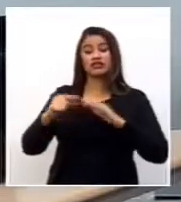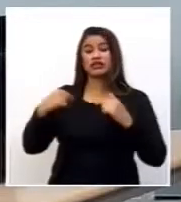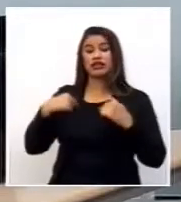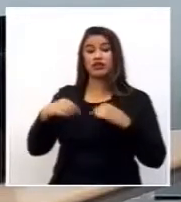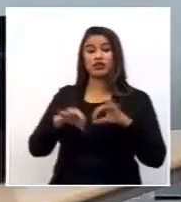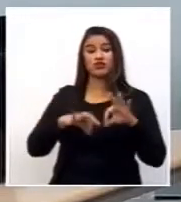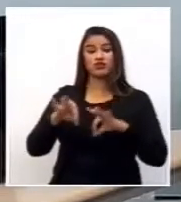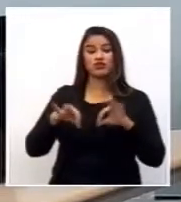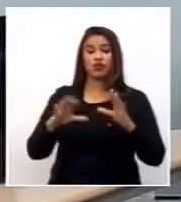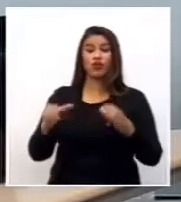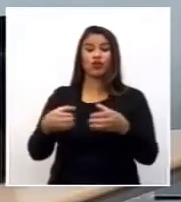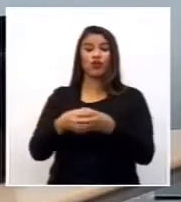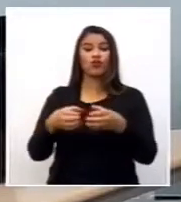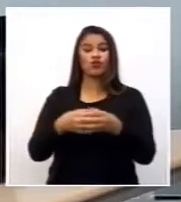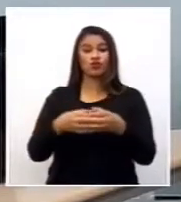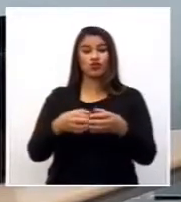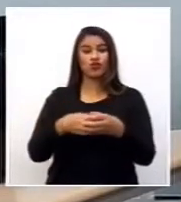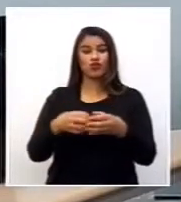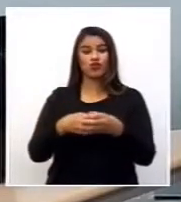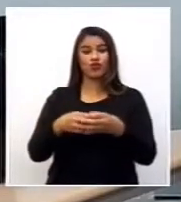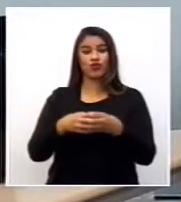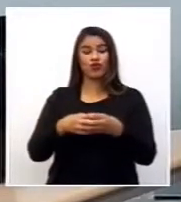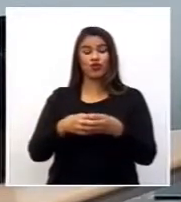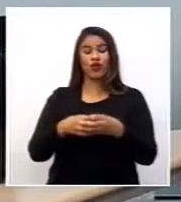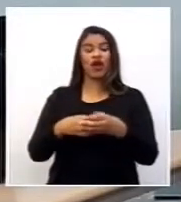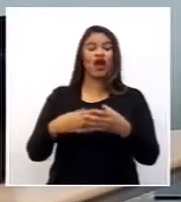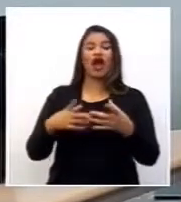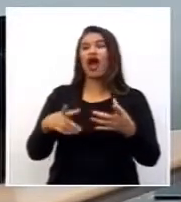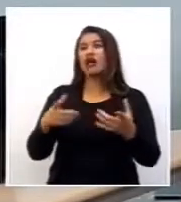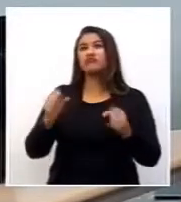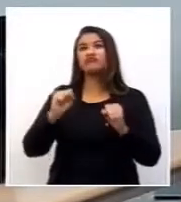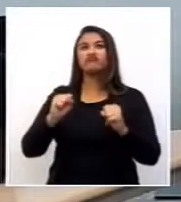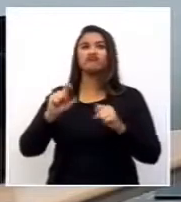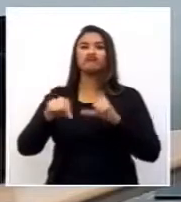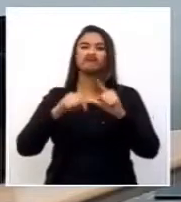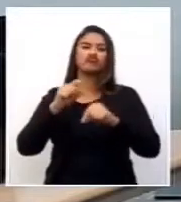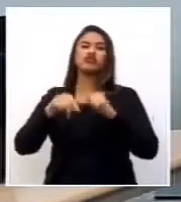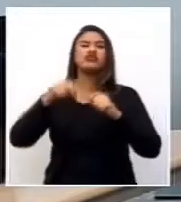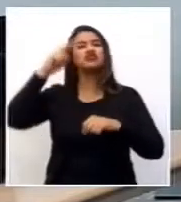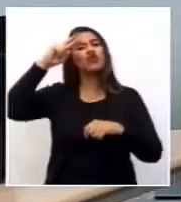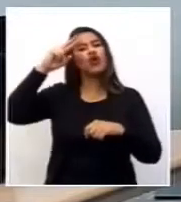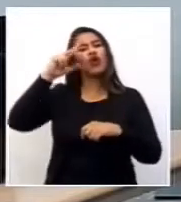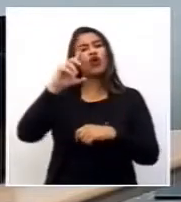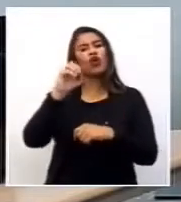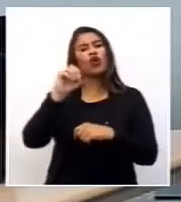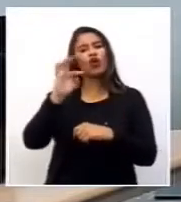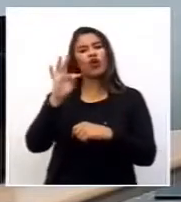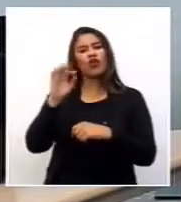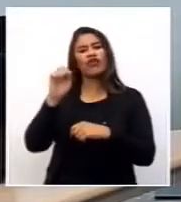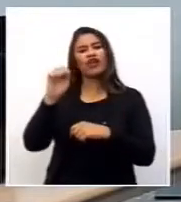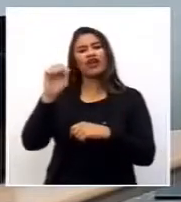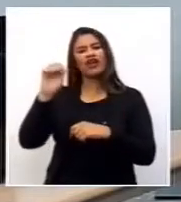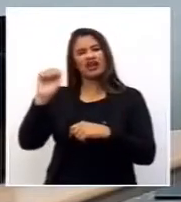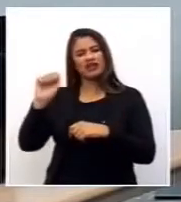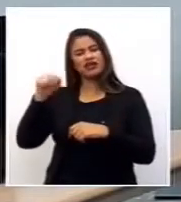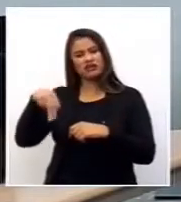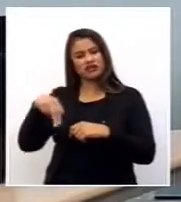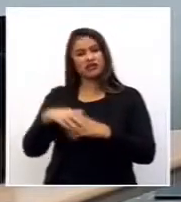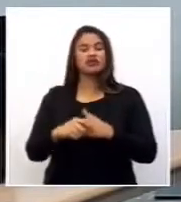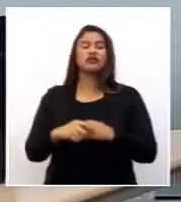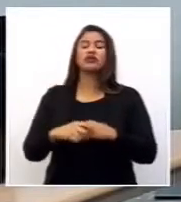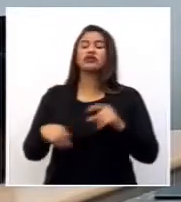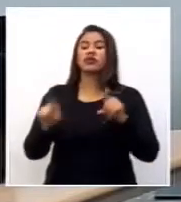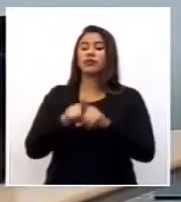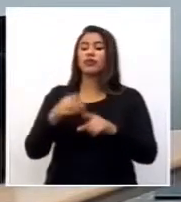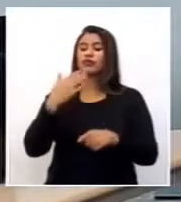dividimos em grupos, e aí eu destacava algumas histórias do Malbataan, também pedia para esses alunos, em outros momentos,